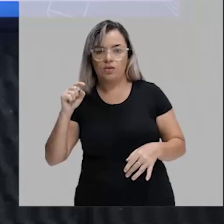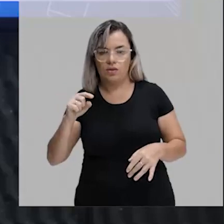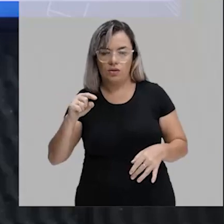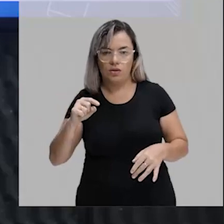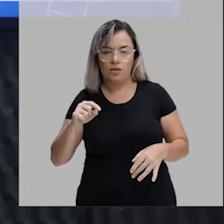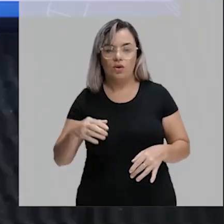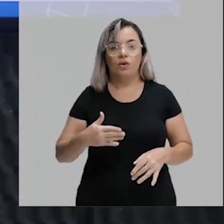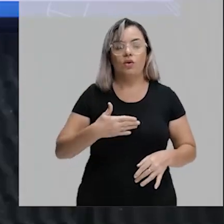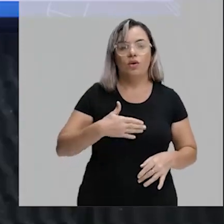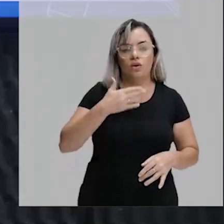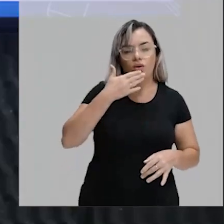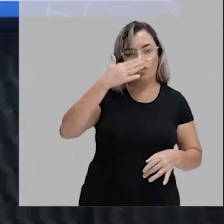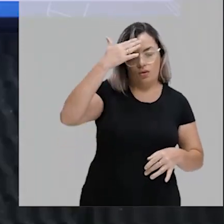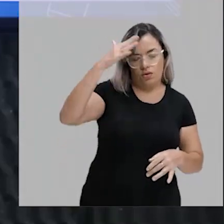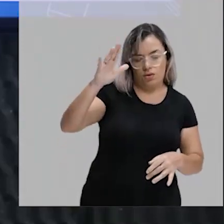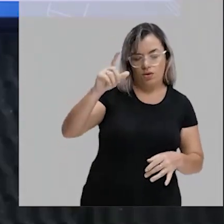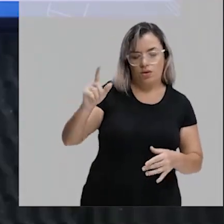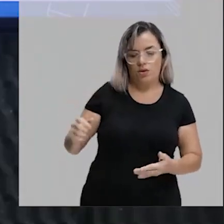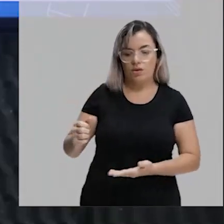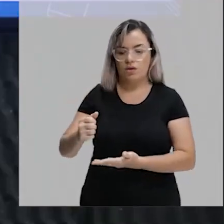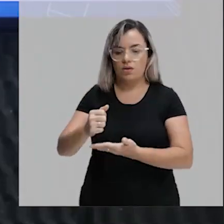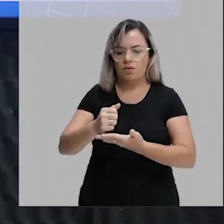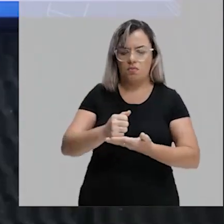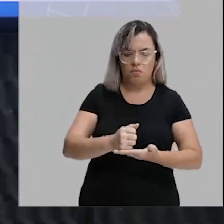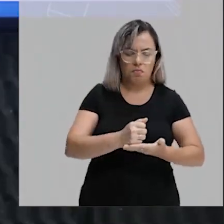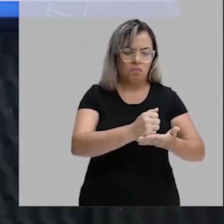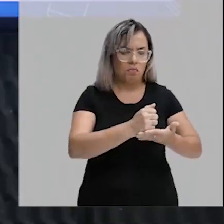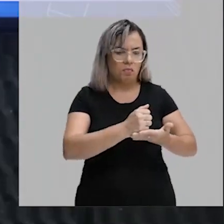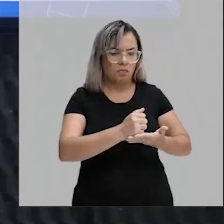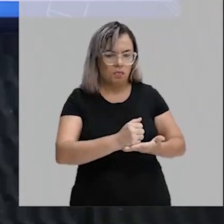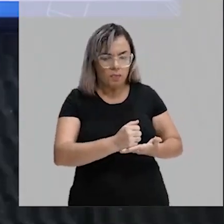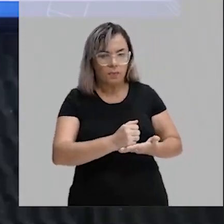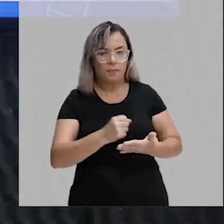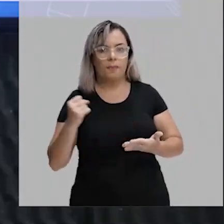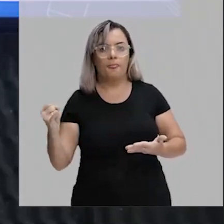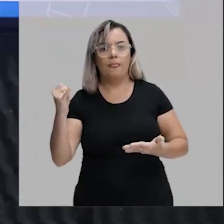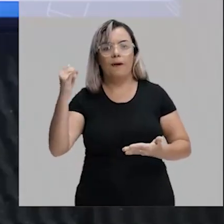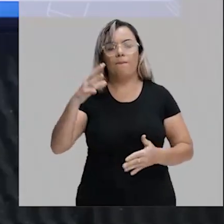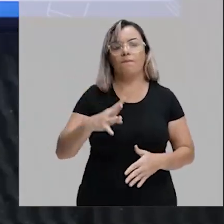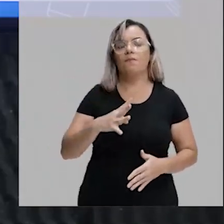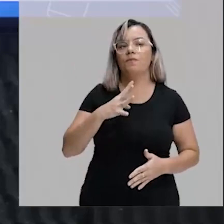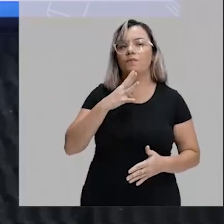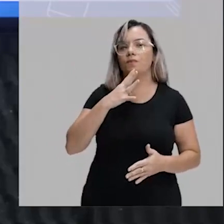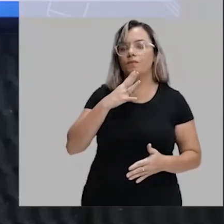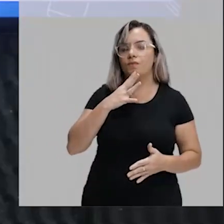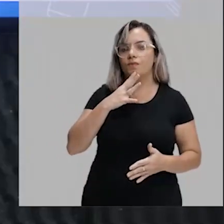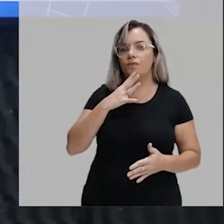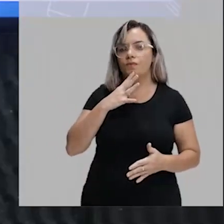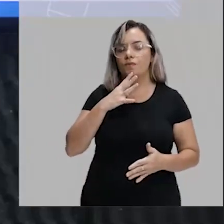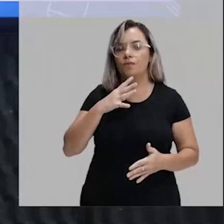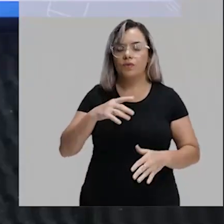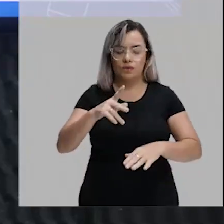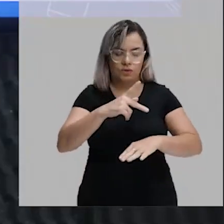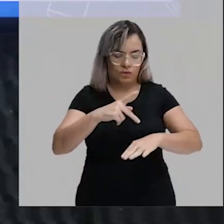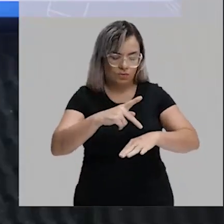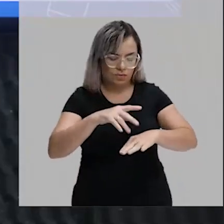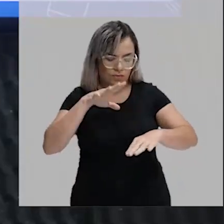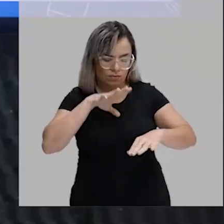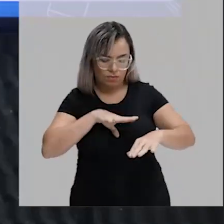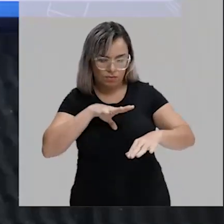acabaram trazendo importantes conhecimentos para os portugueses